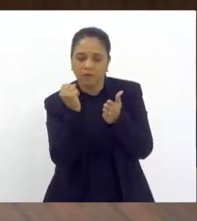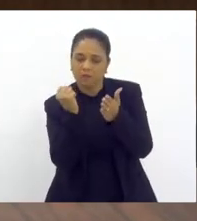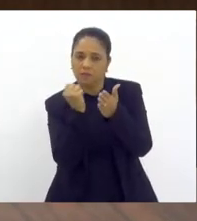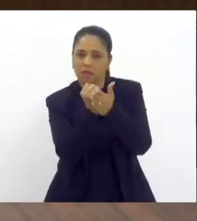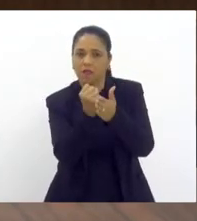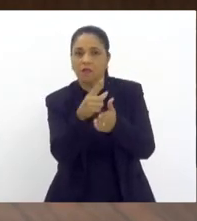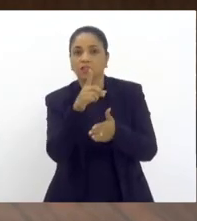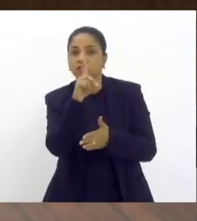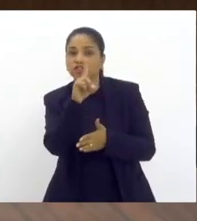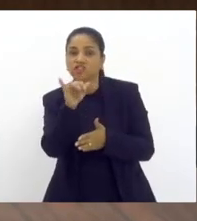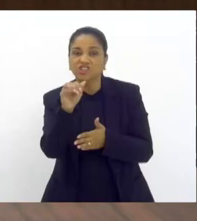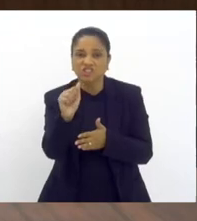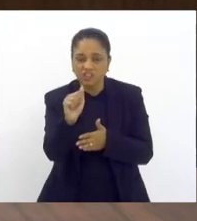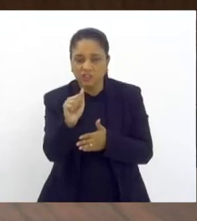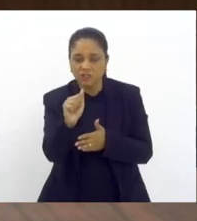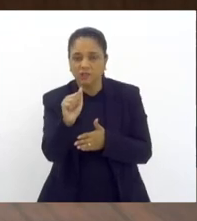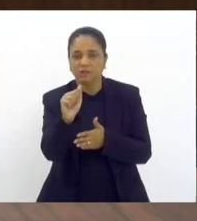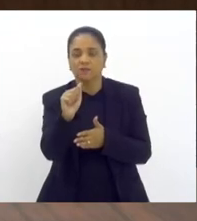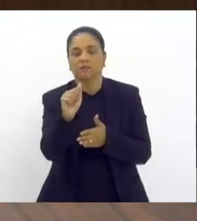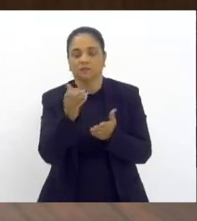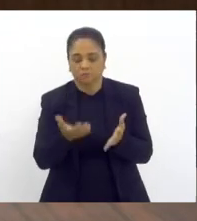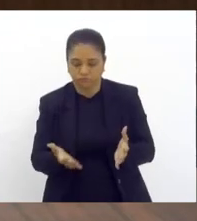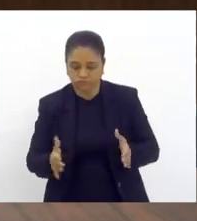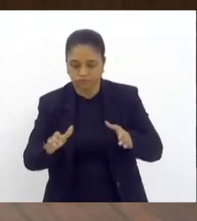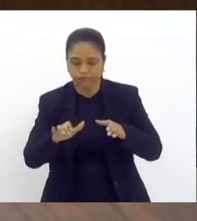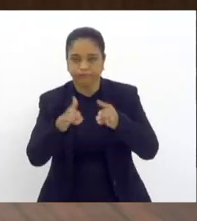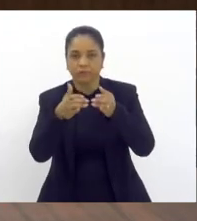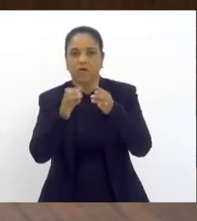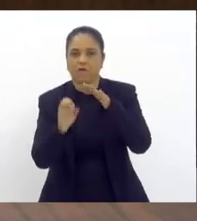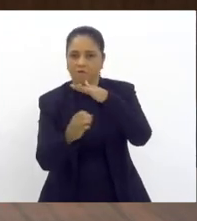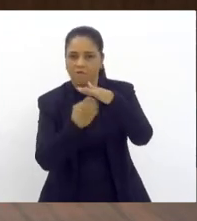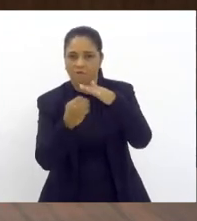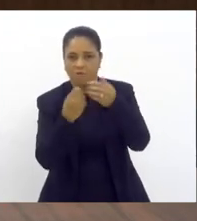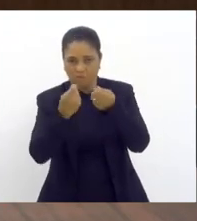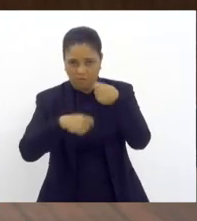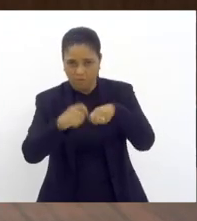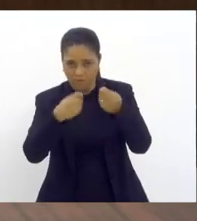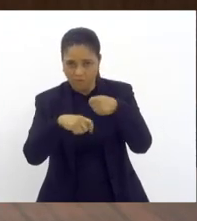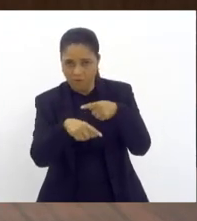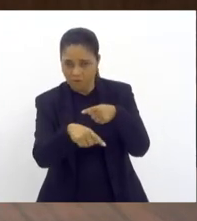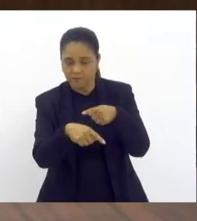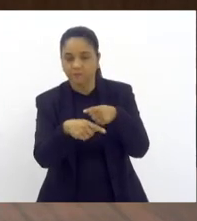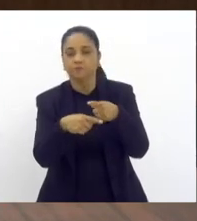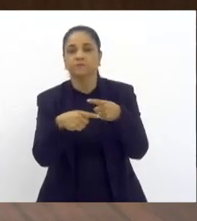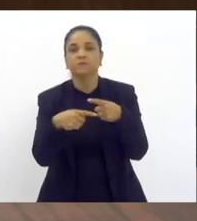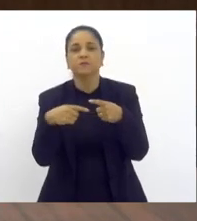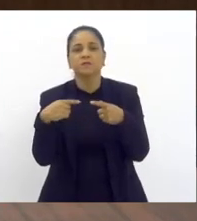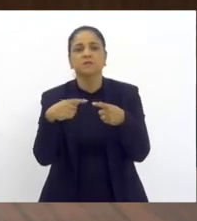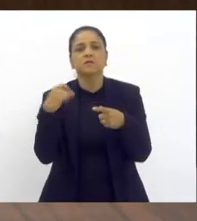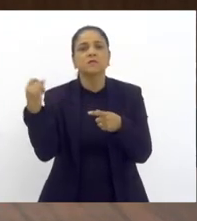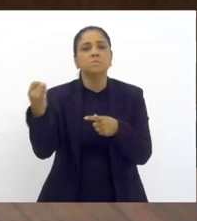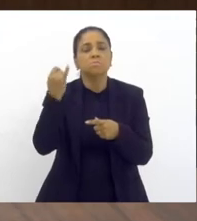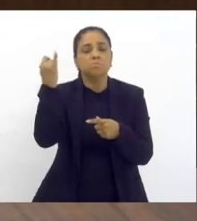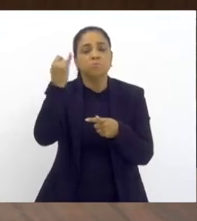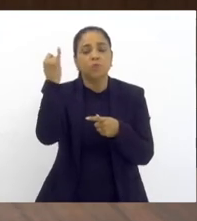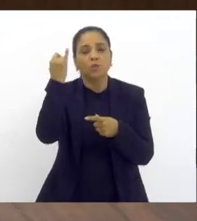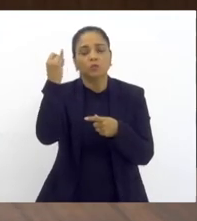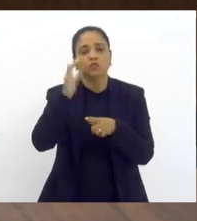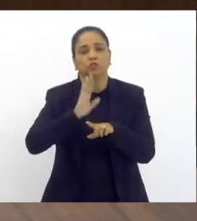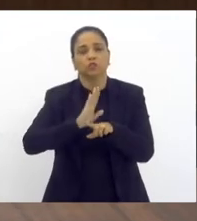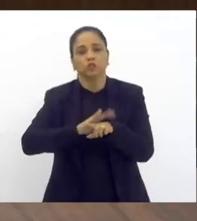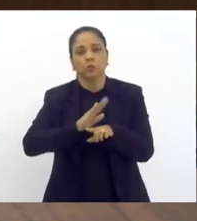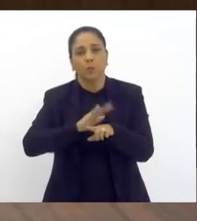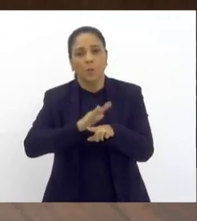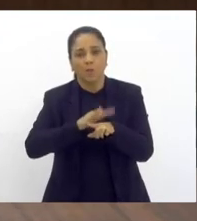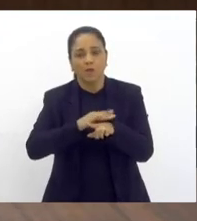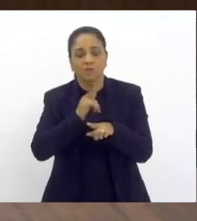data de validade dos vasilhames, colocando a questão da parte mais importante que tem, que é no momento de